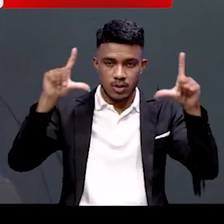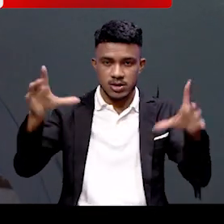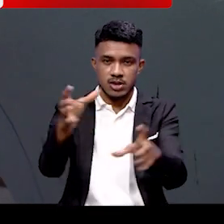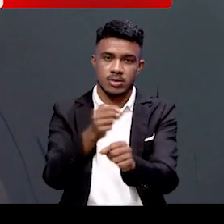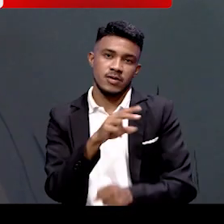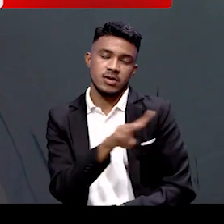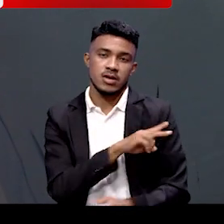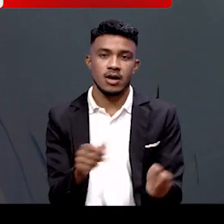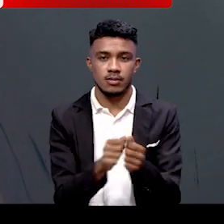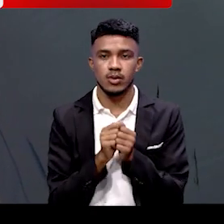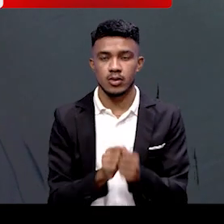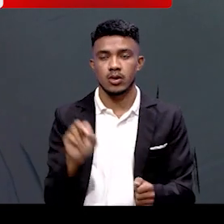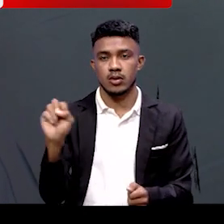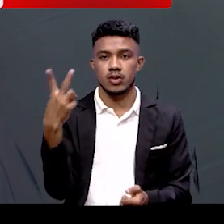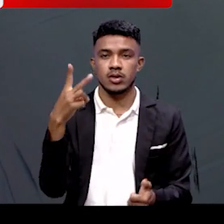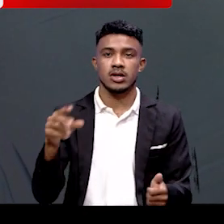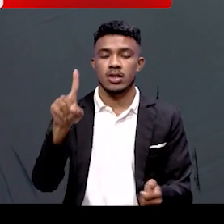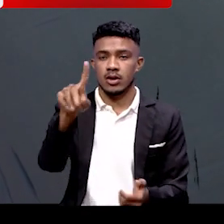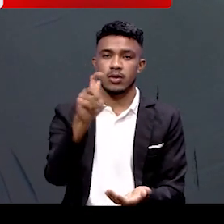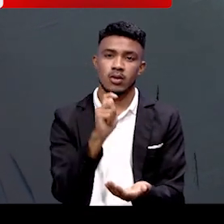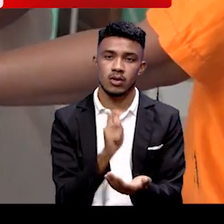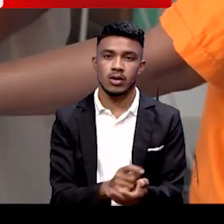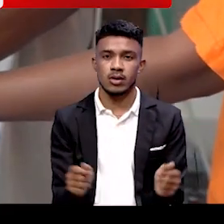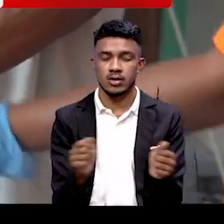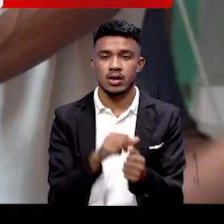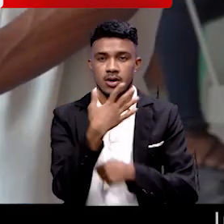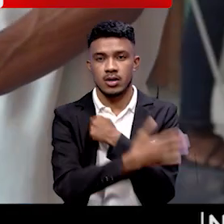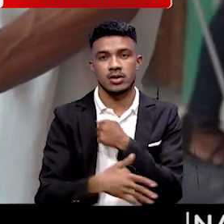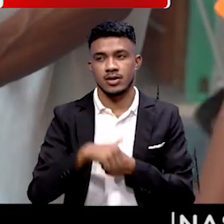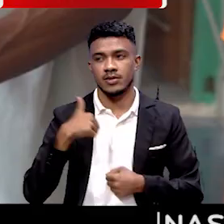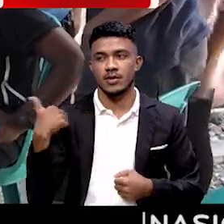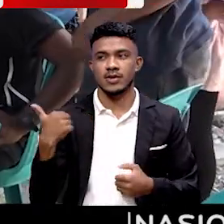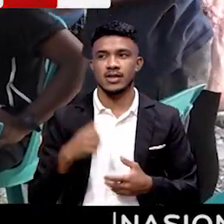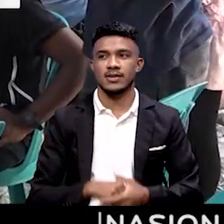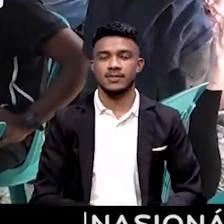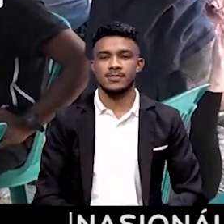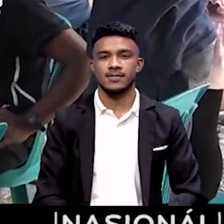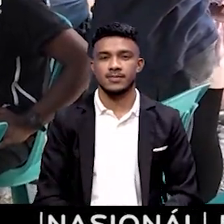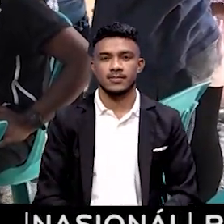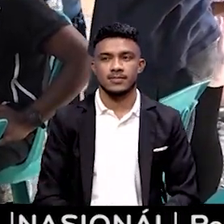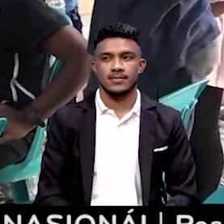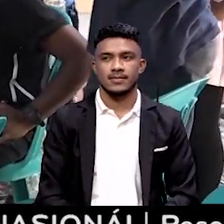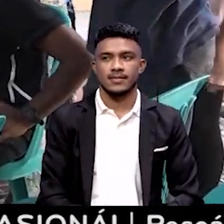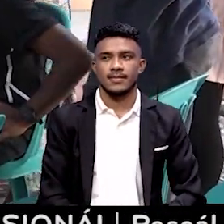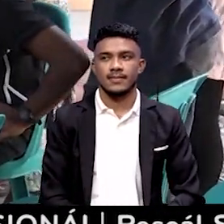vacina, hamutuk doze tocon idê, rucinação doador sira. Efisenia Babo Lamberto da Silva Ziemén.